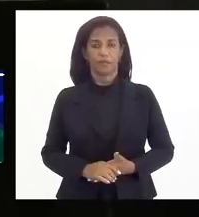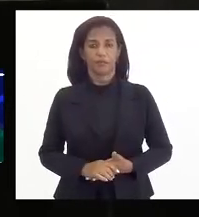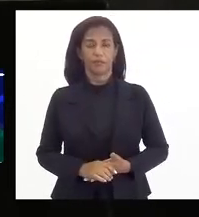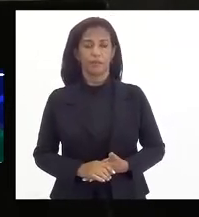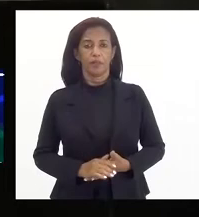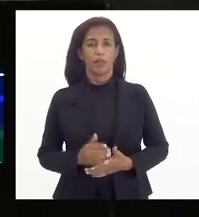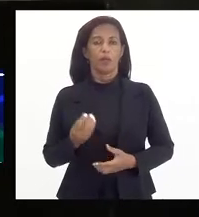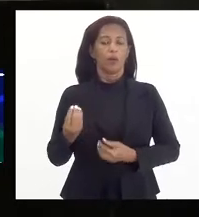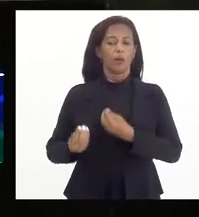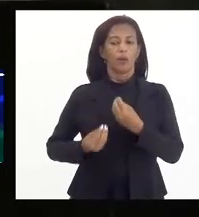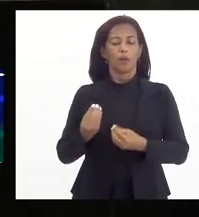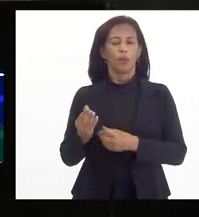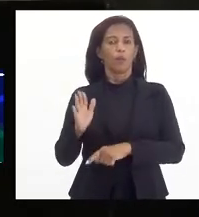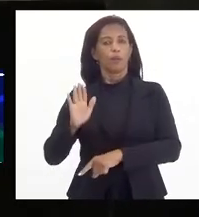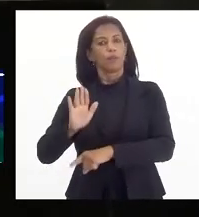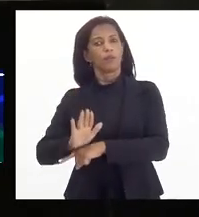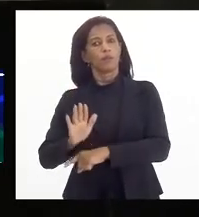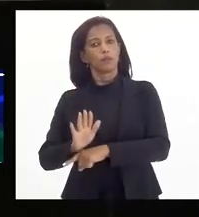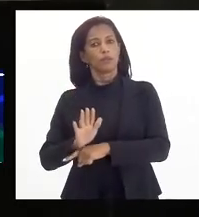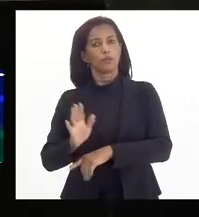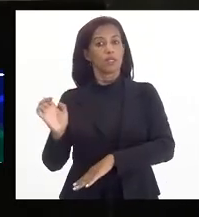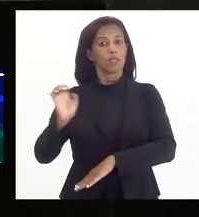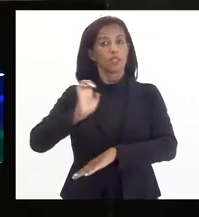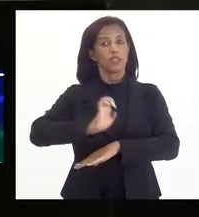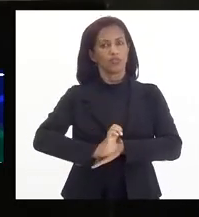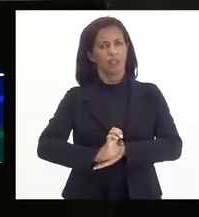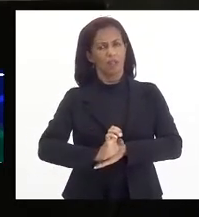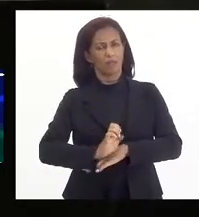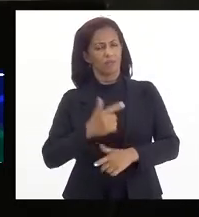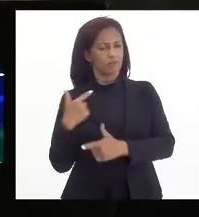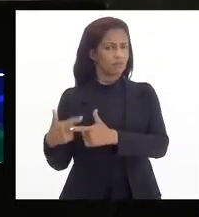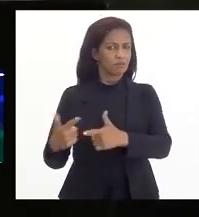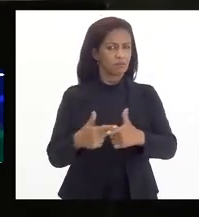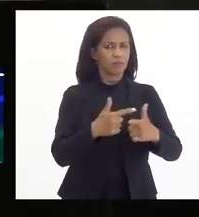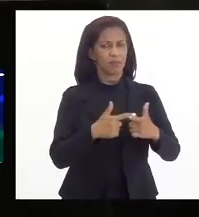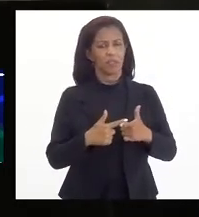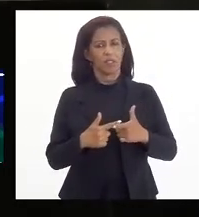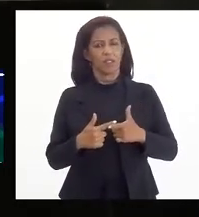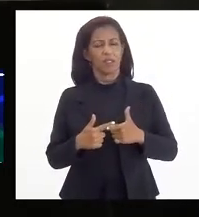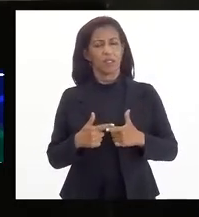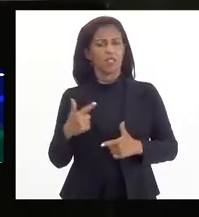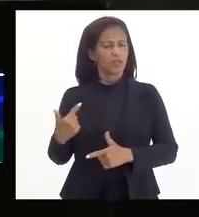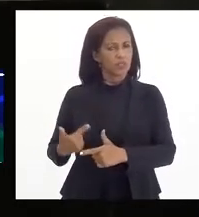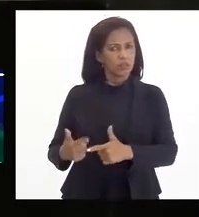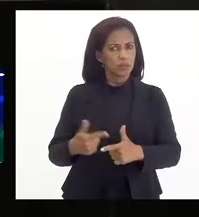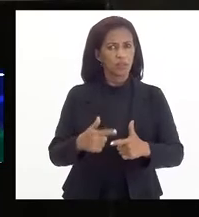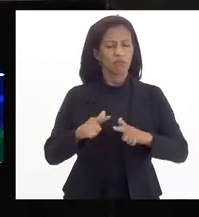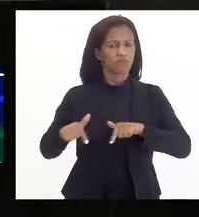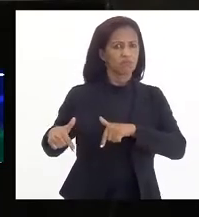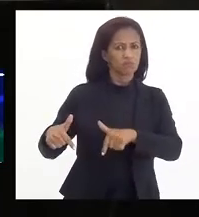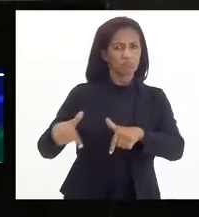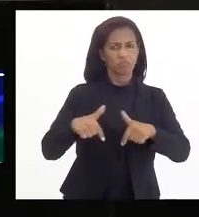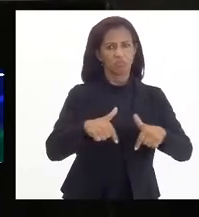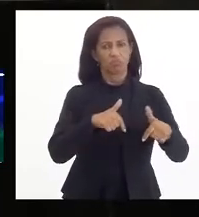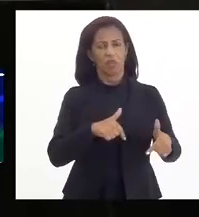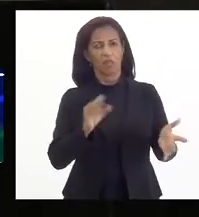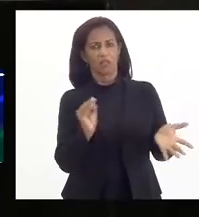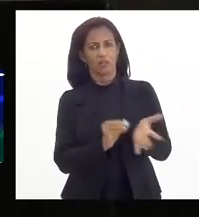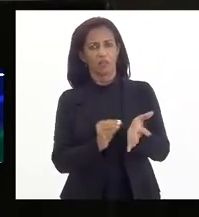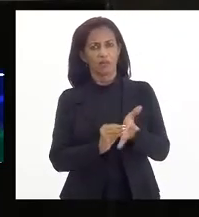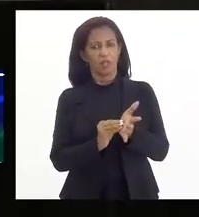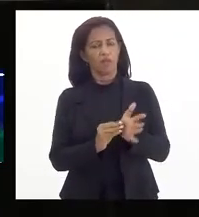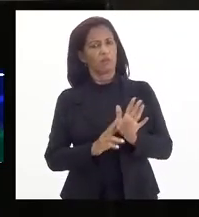na tentativa de enfrentar esse estado de coisas esse quadro de acções ou omissões